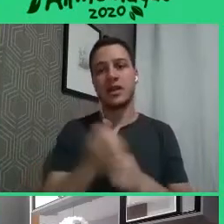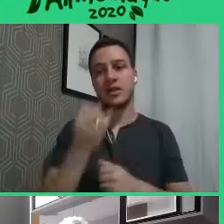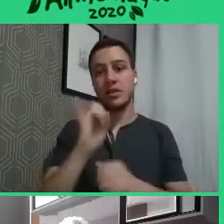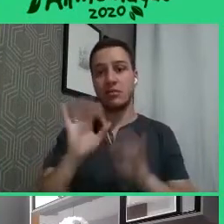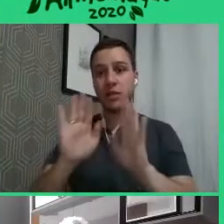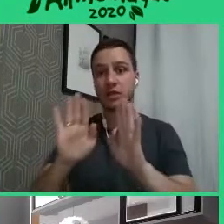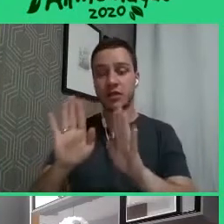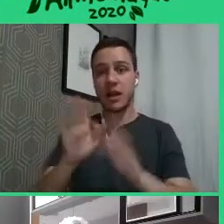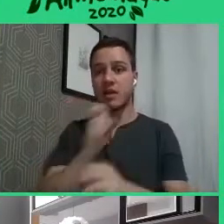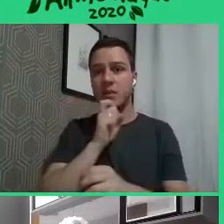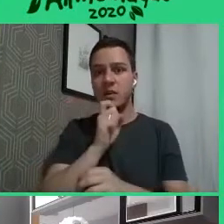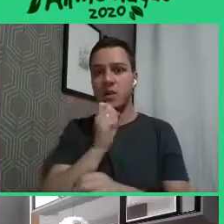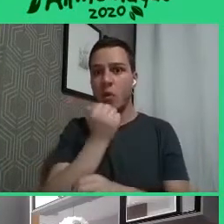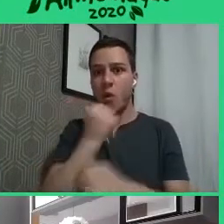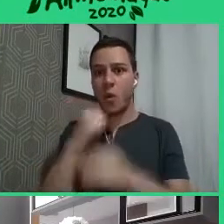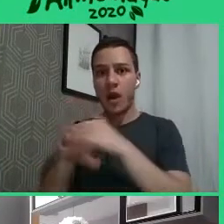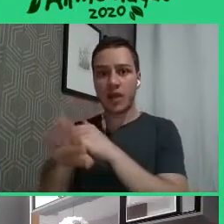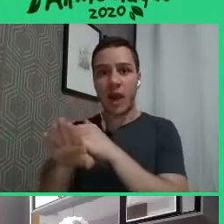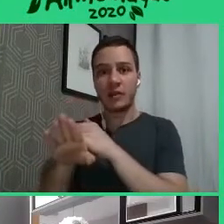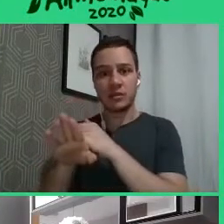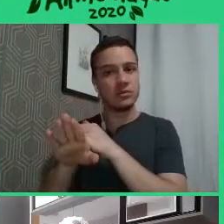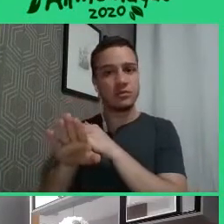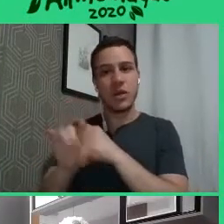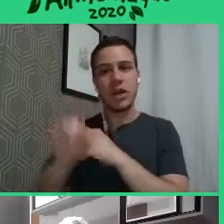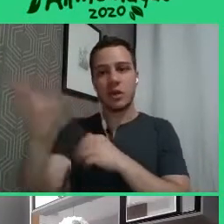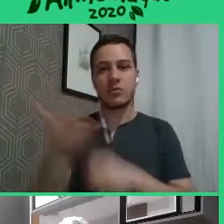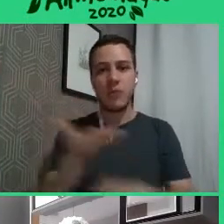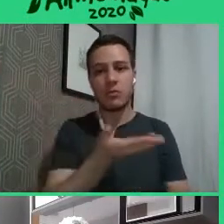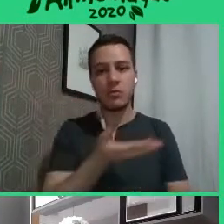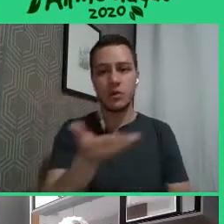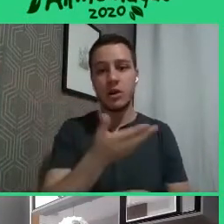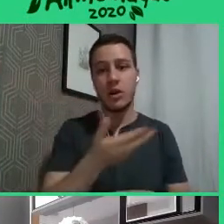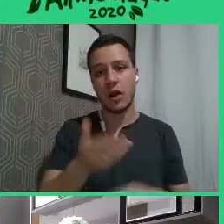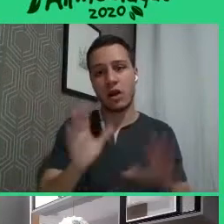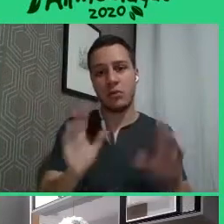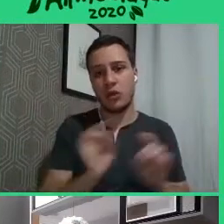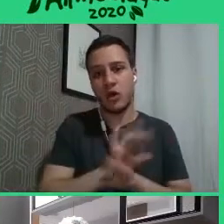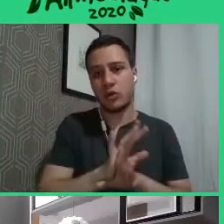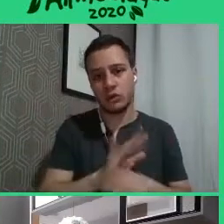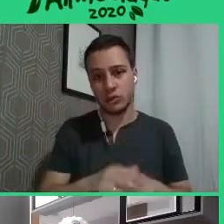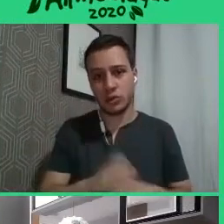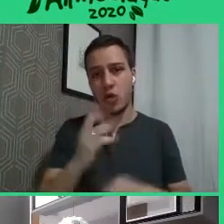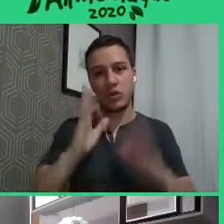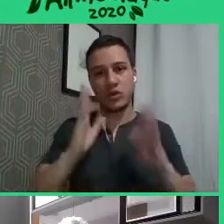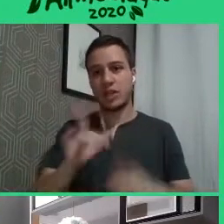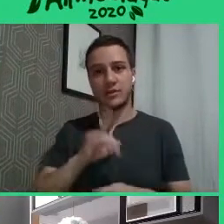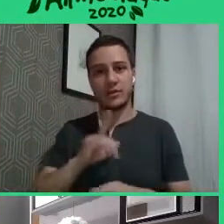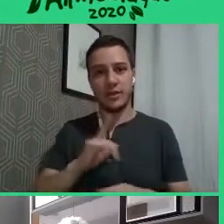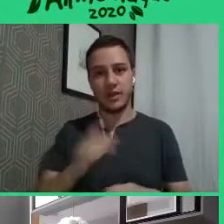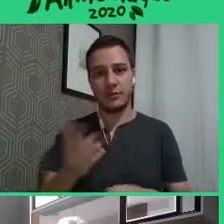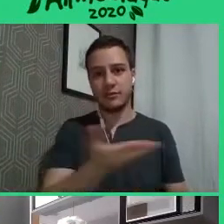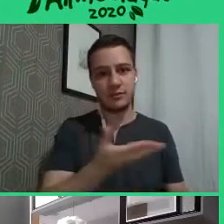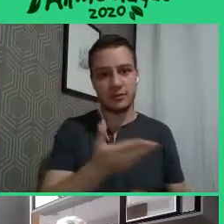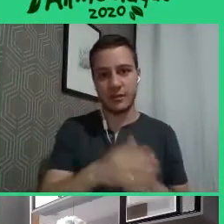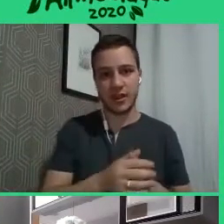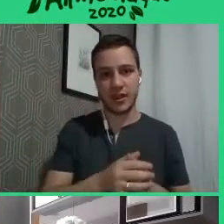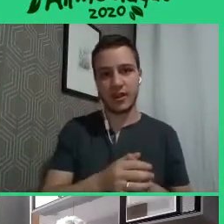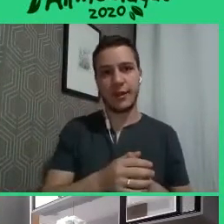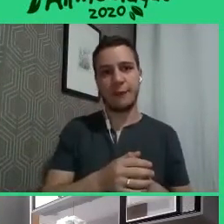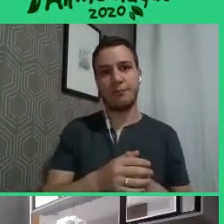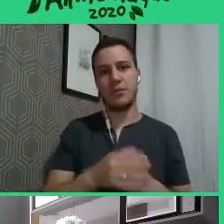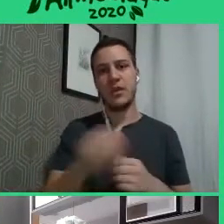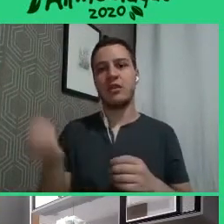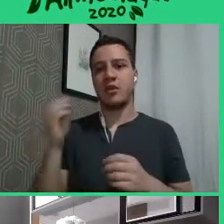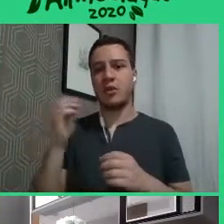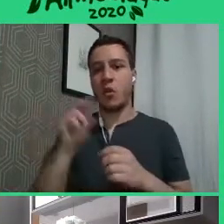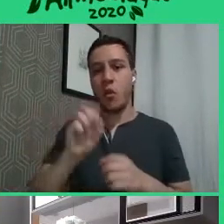só descongelar ali, né? Ou já tenho ali o hambúrguer descongelado, ao invés de colocar a pasta de ricota,